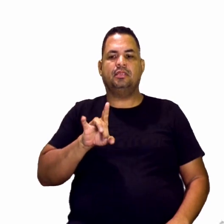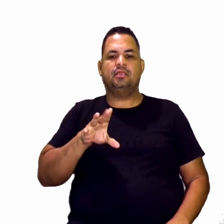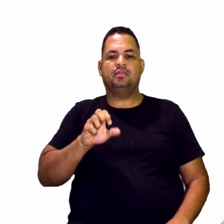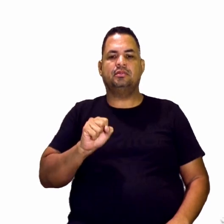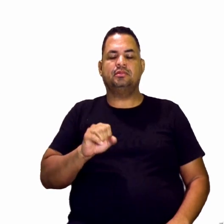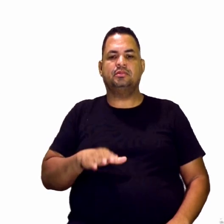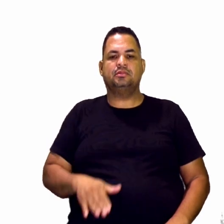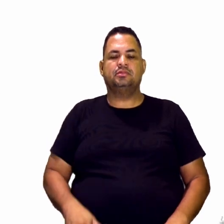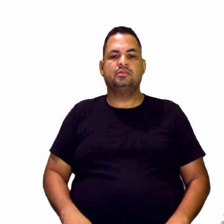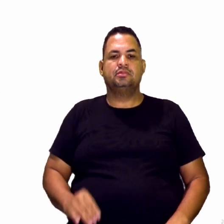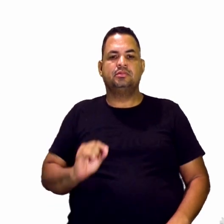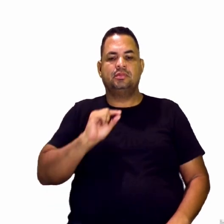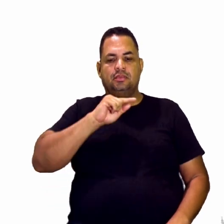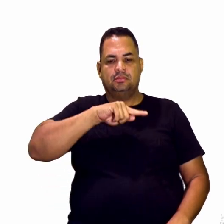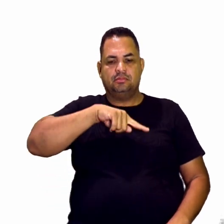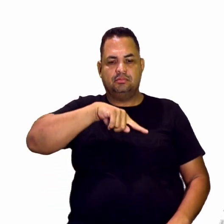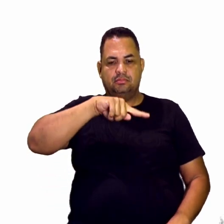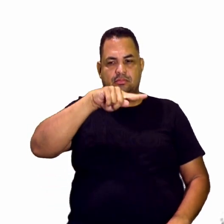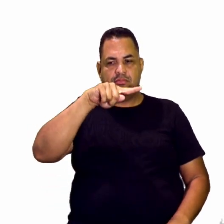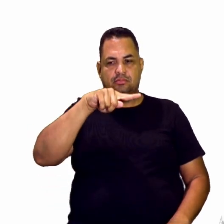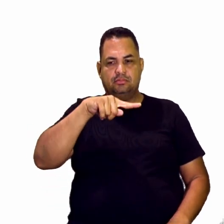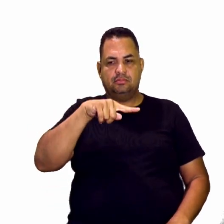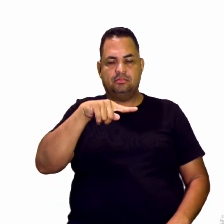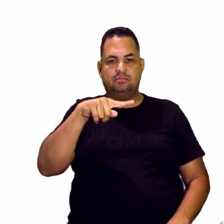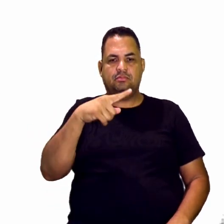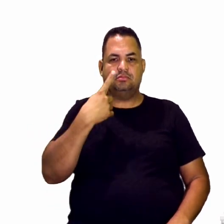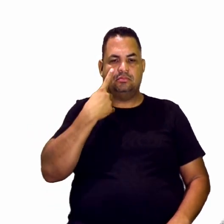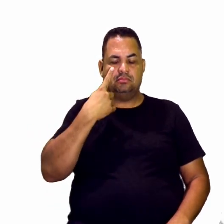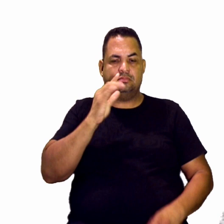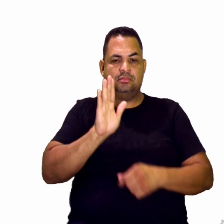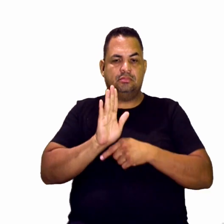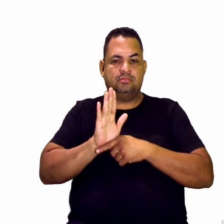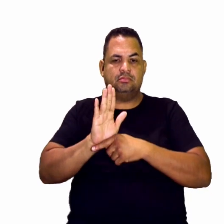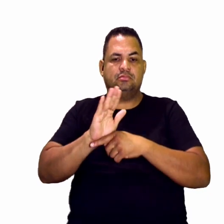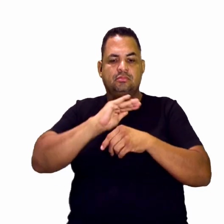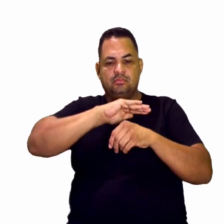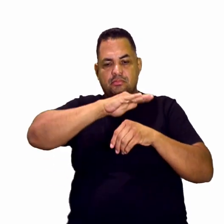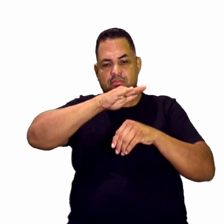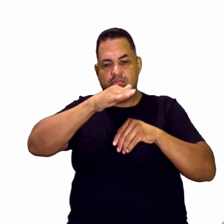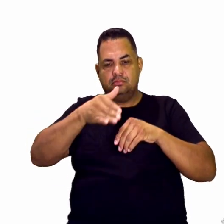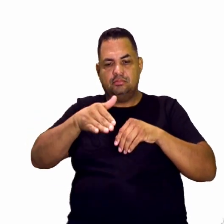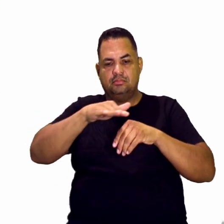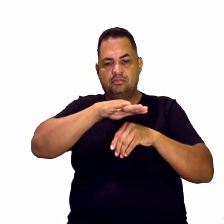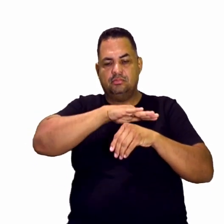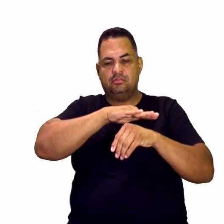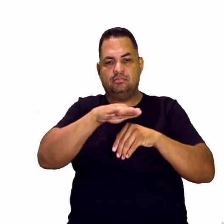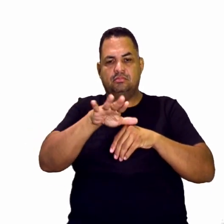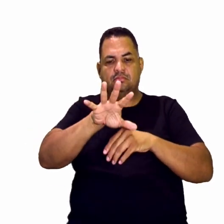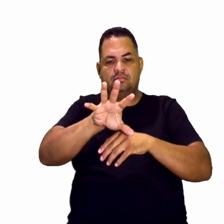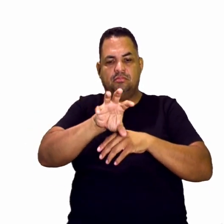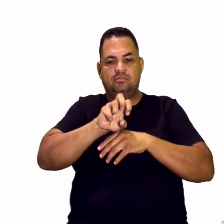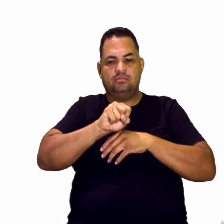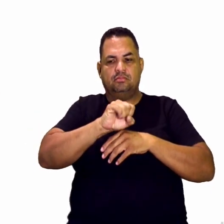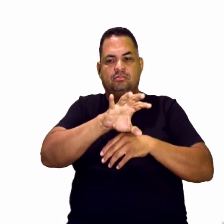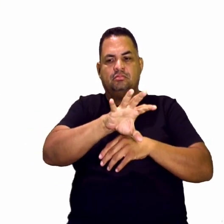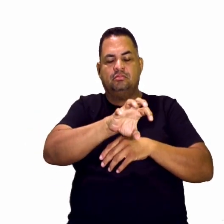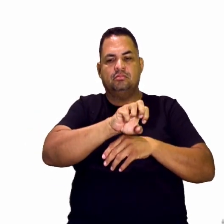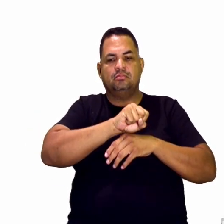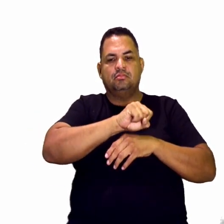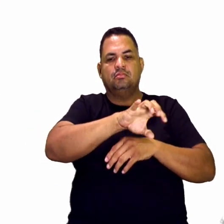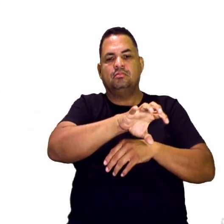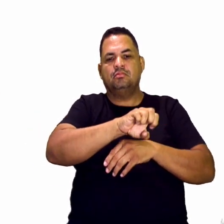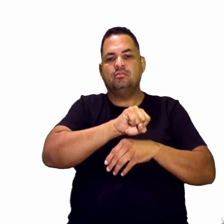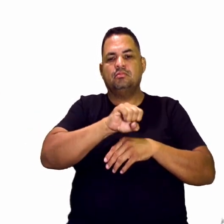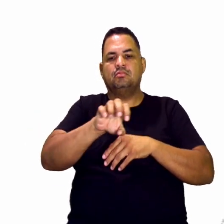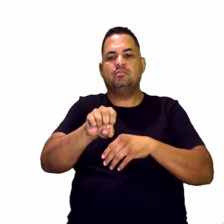Essas proeminências vão ajudar, né, na superfície de absorção, por exemplo,